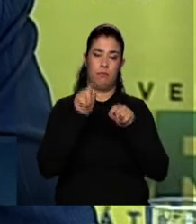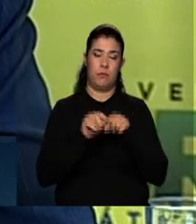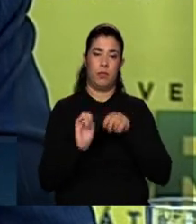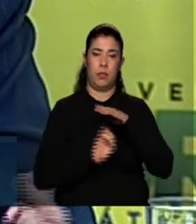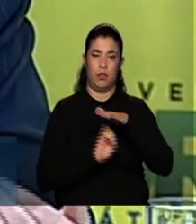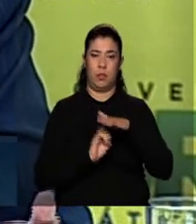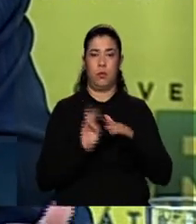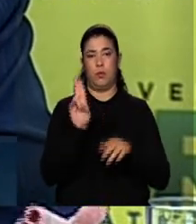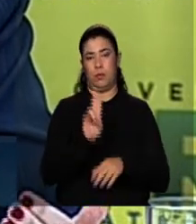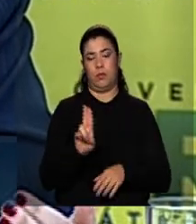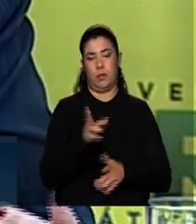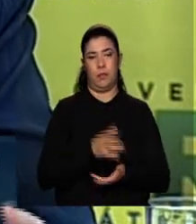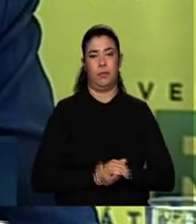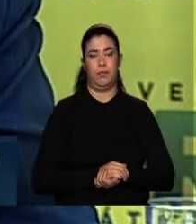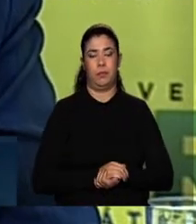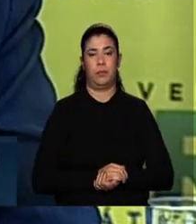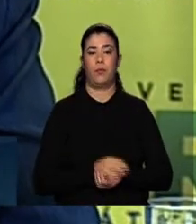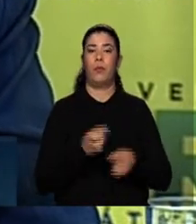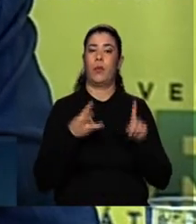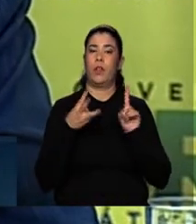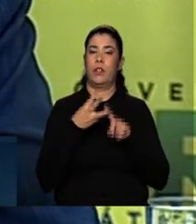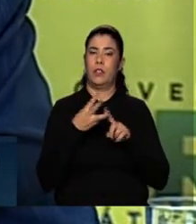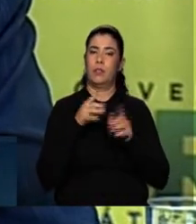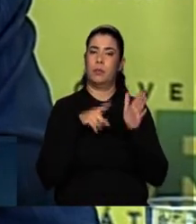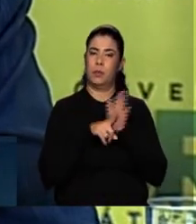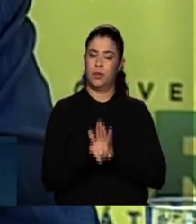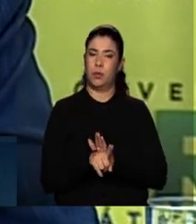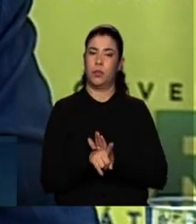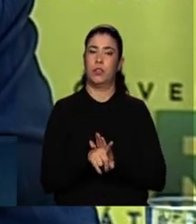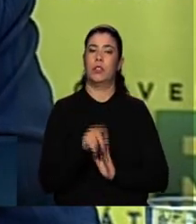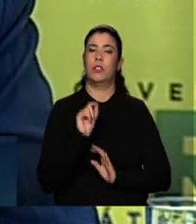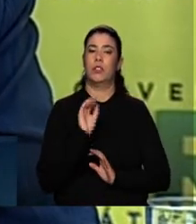instituição. E a terceira pergunta, que era